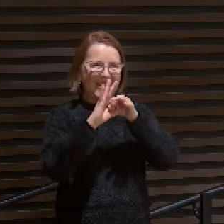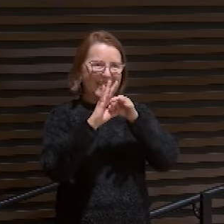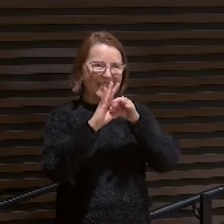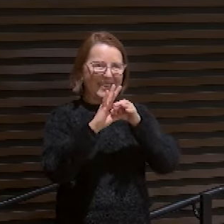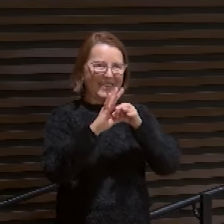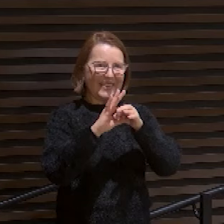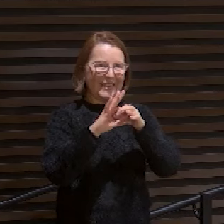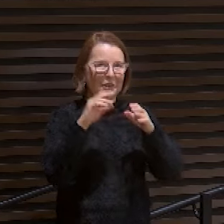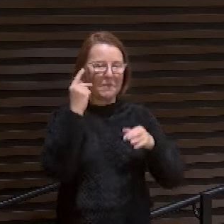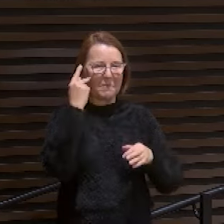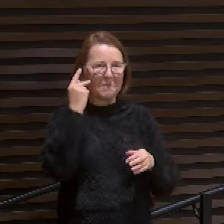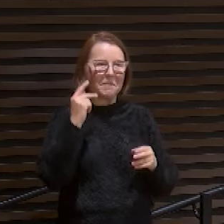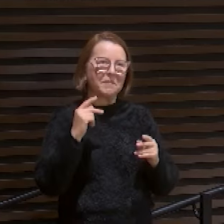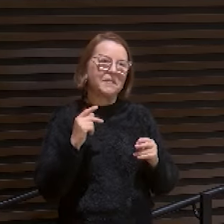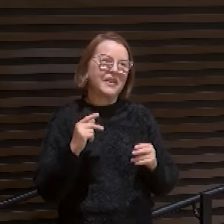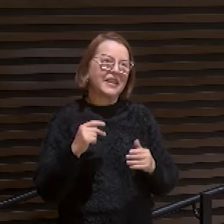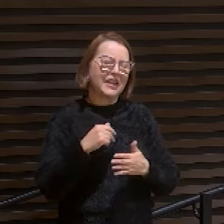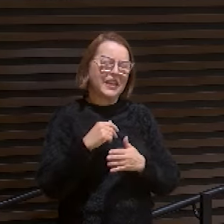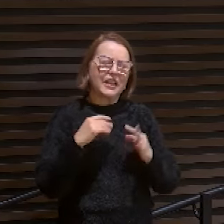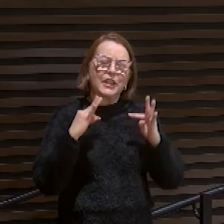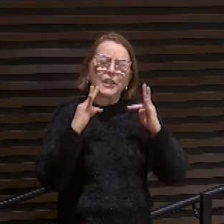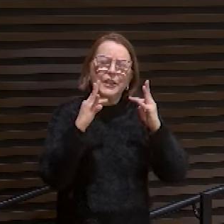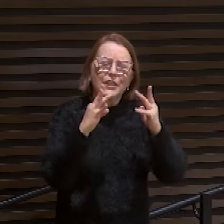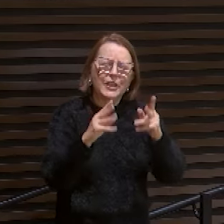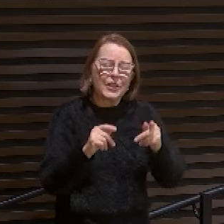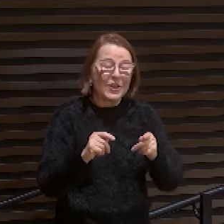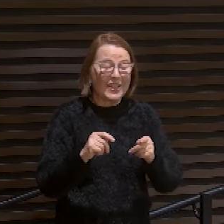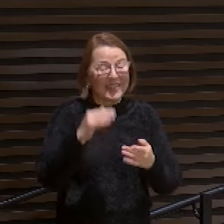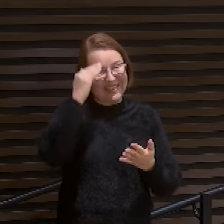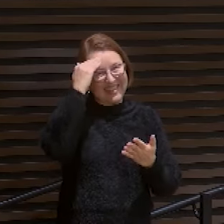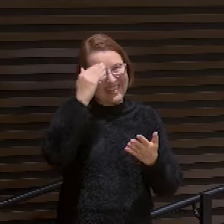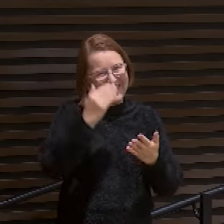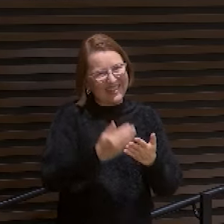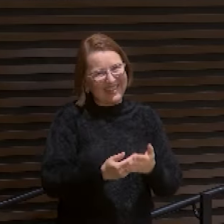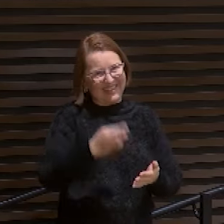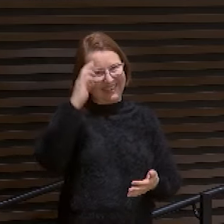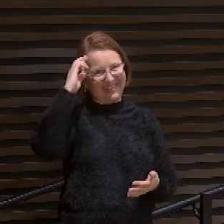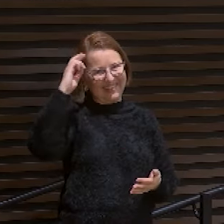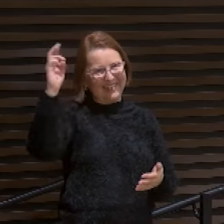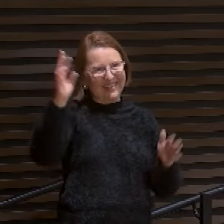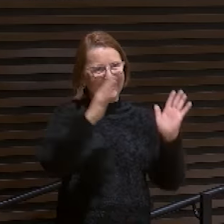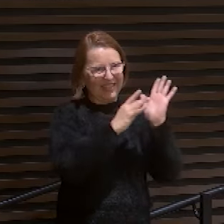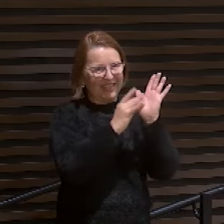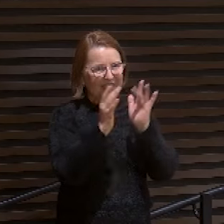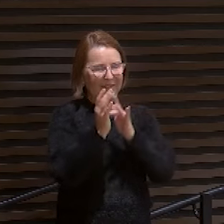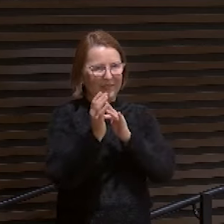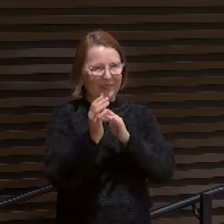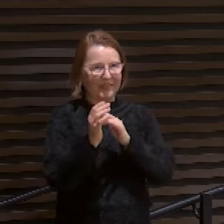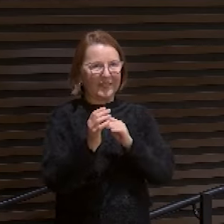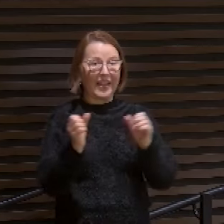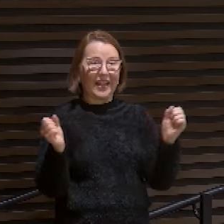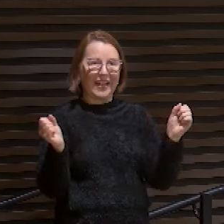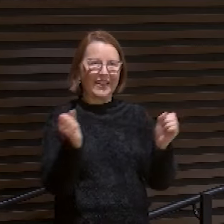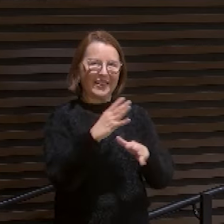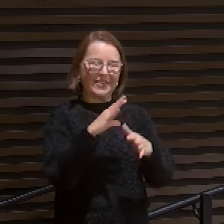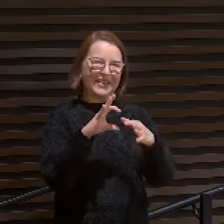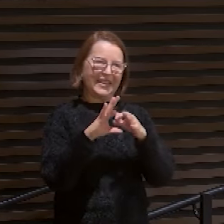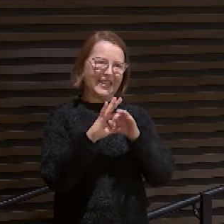para com todas as pessoas que vierem a crer no Senhor Jesus. A nova